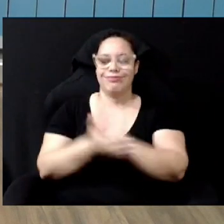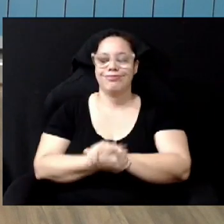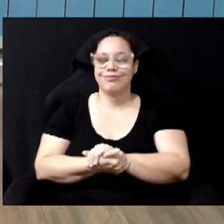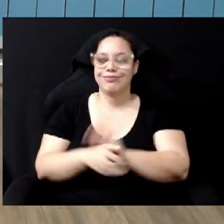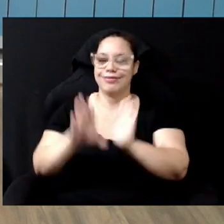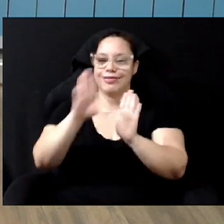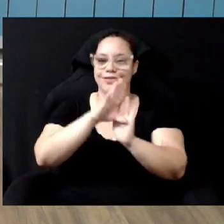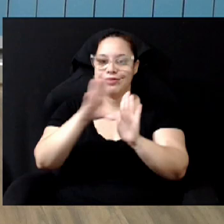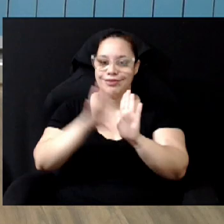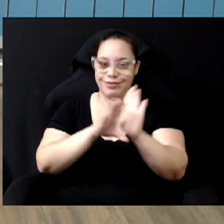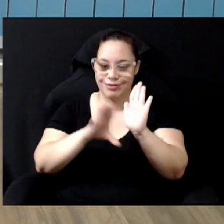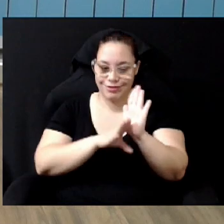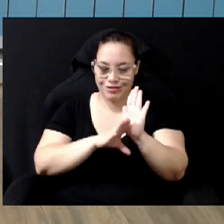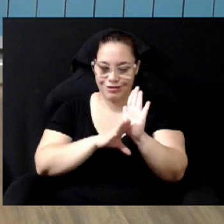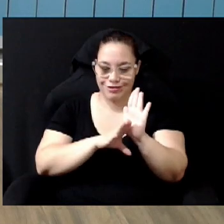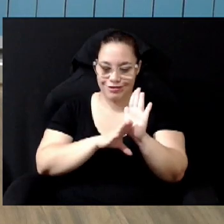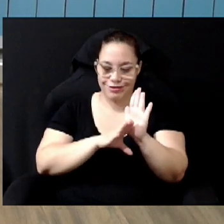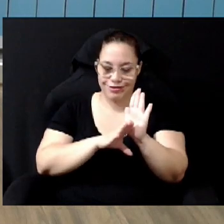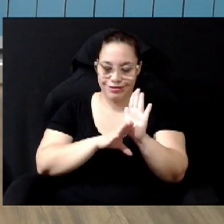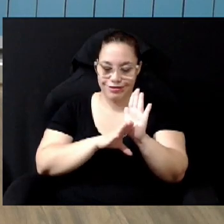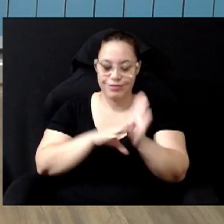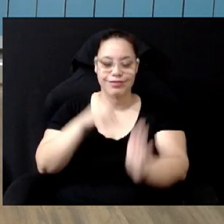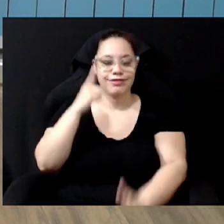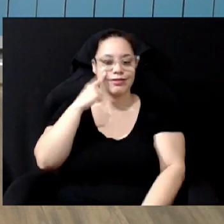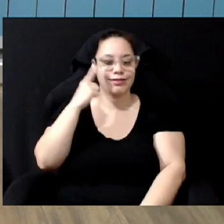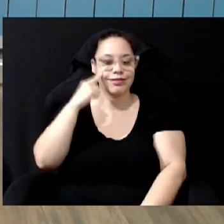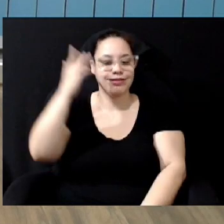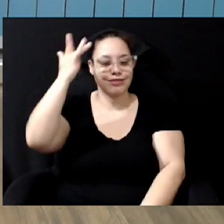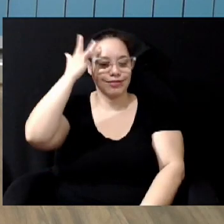audiência. Continue na nossa programação e nos